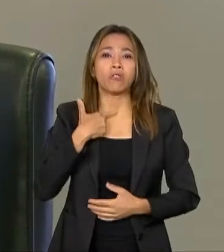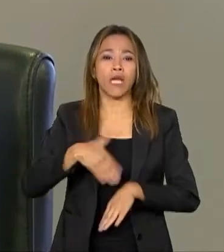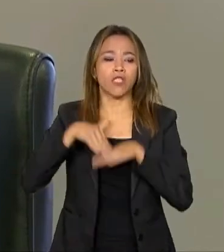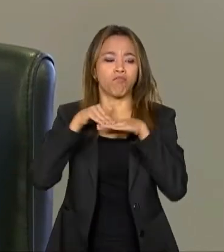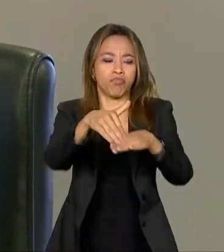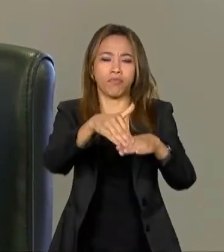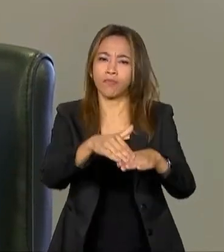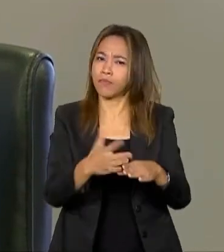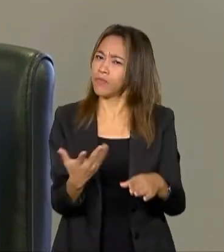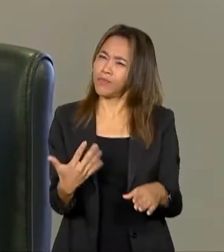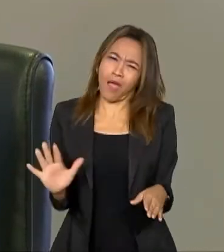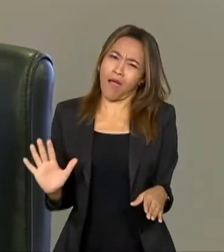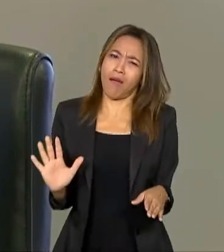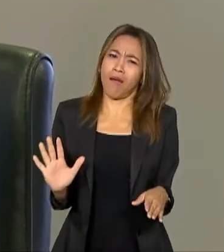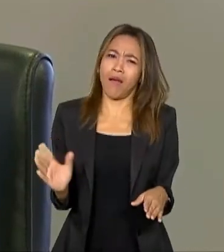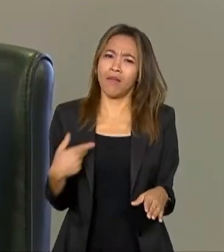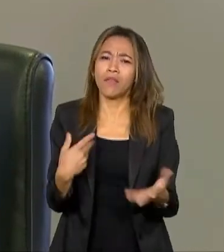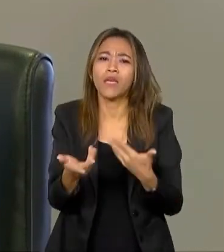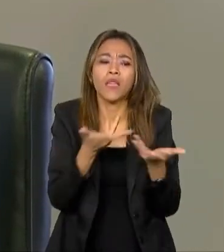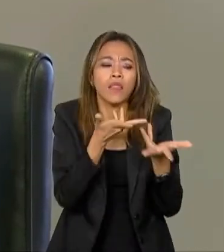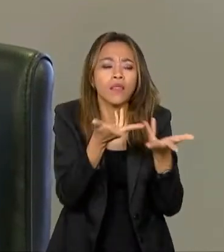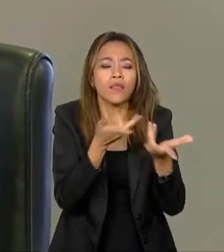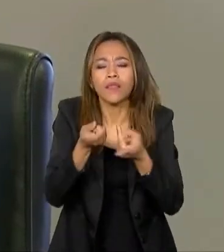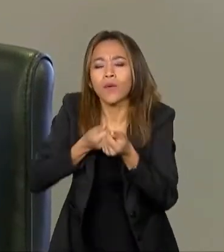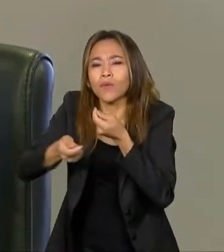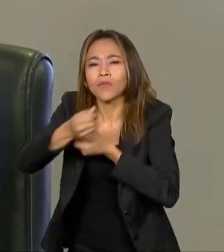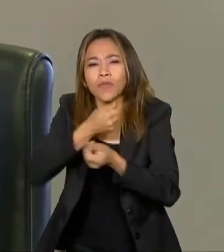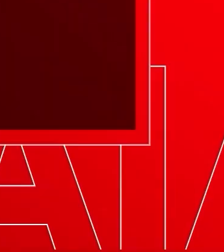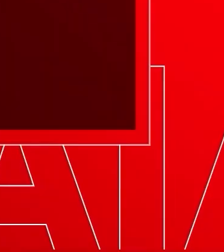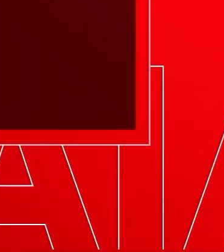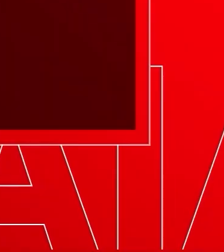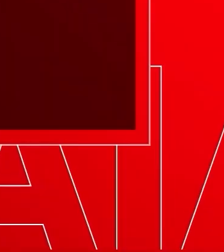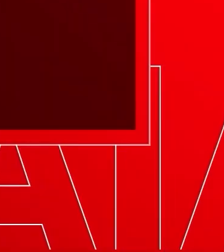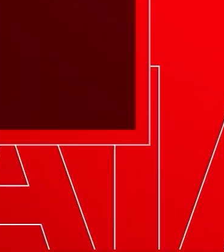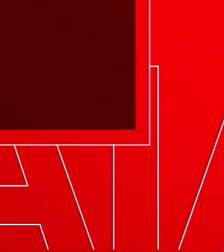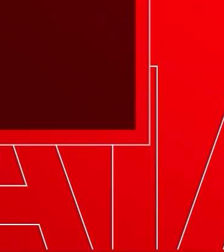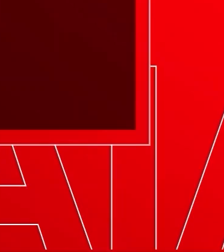negociar né E é assim que a gente